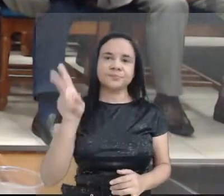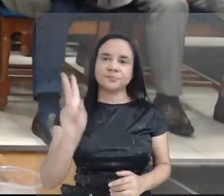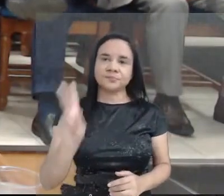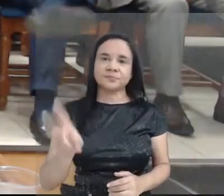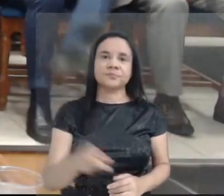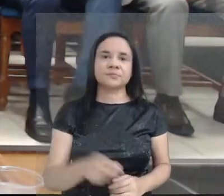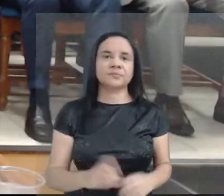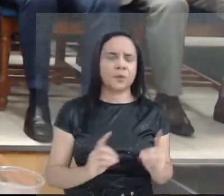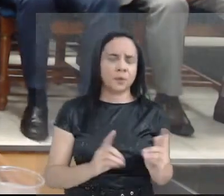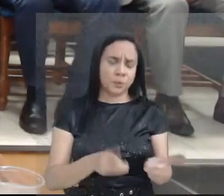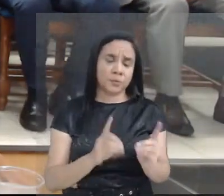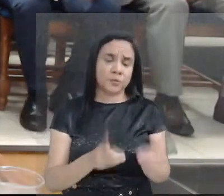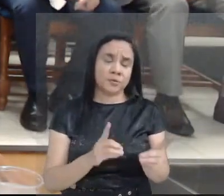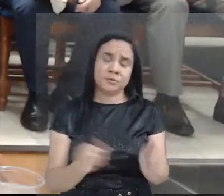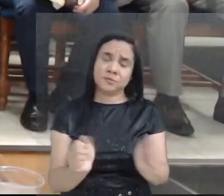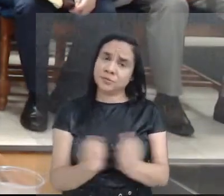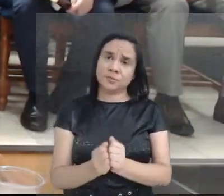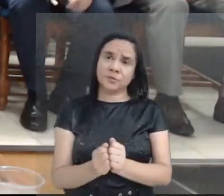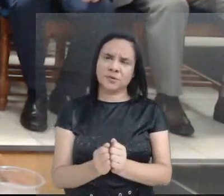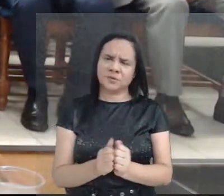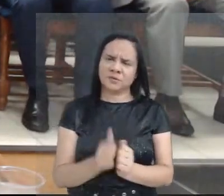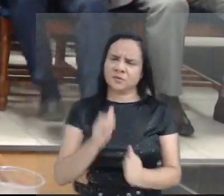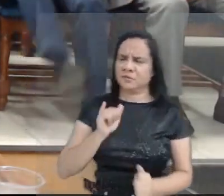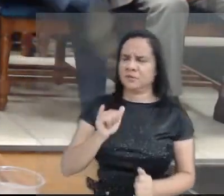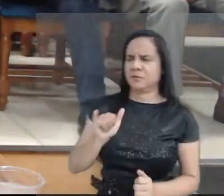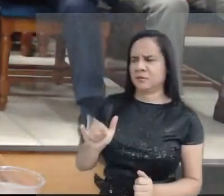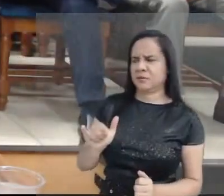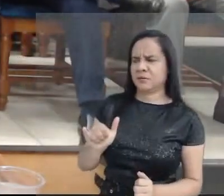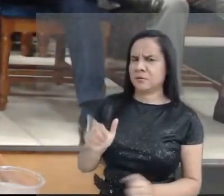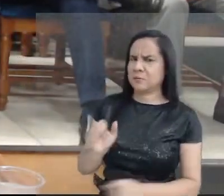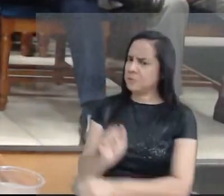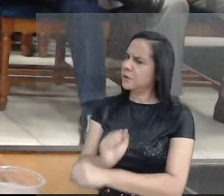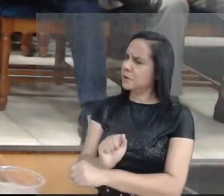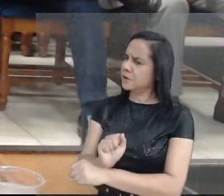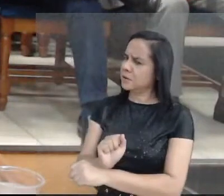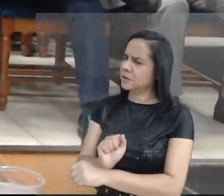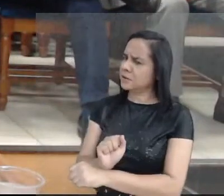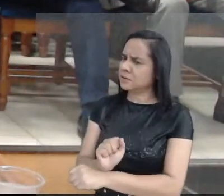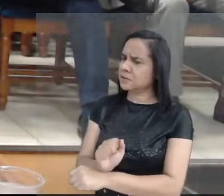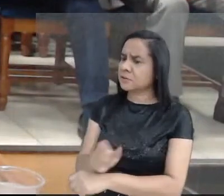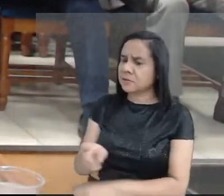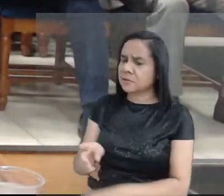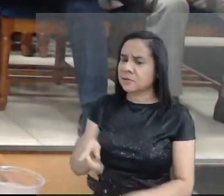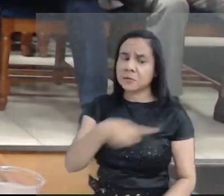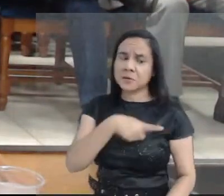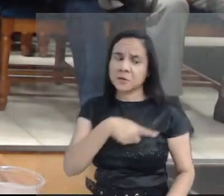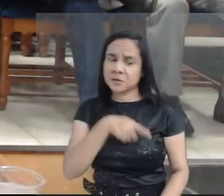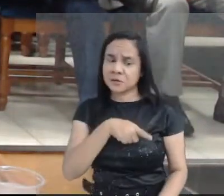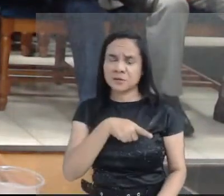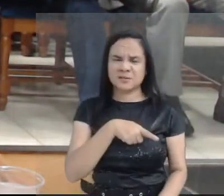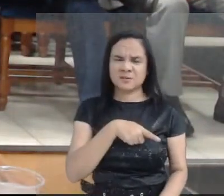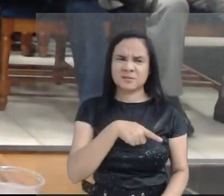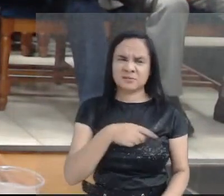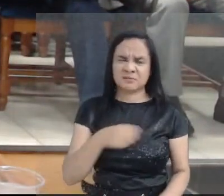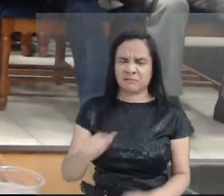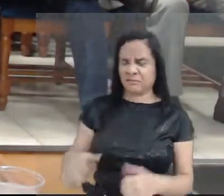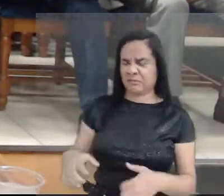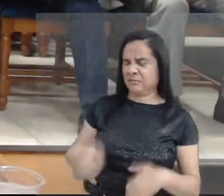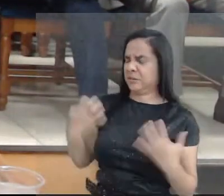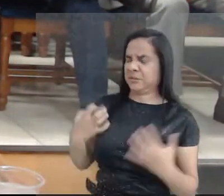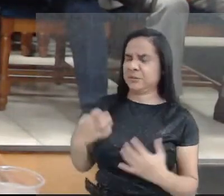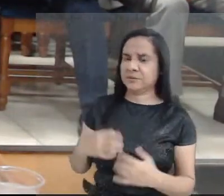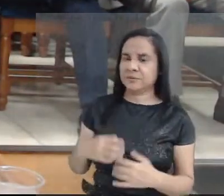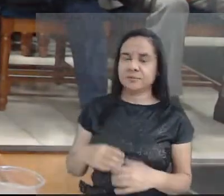Os discípulos vão a ele e dizem: Senhor, para, atende essa. Já está importunando. Olha a